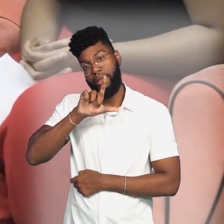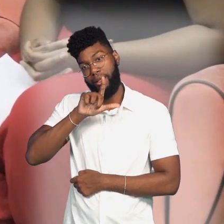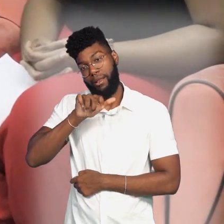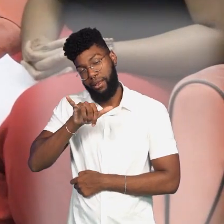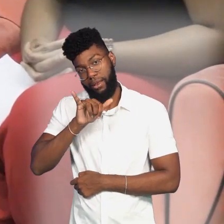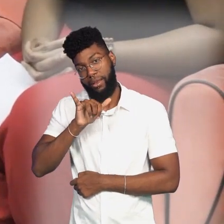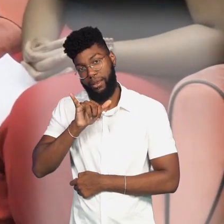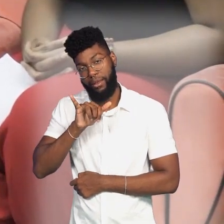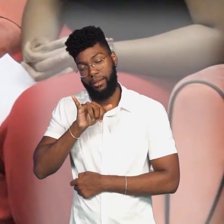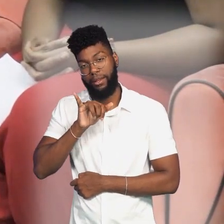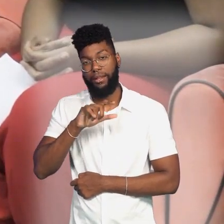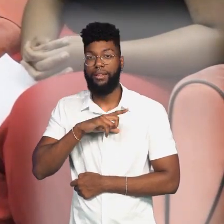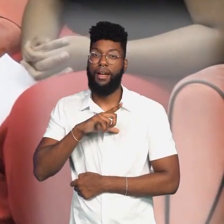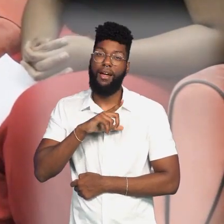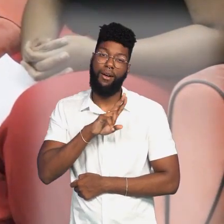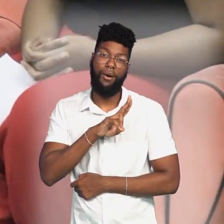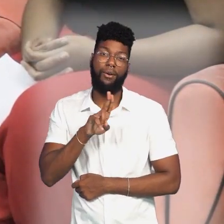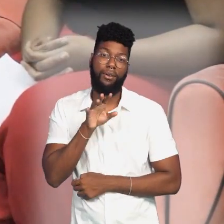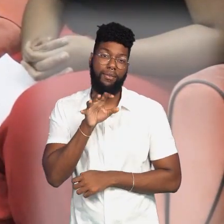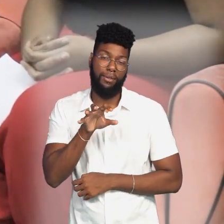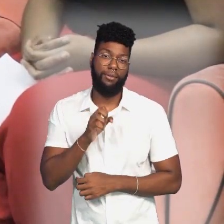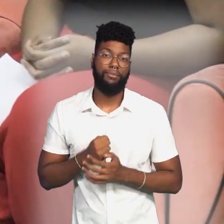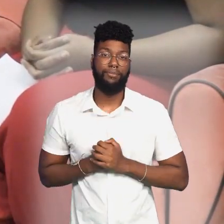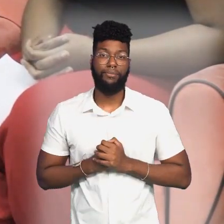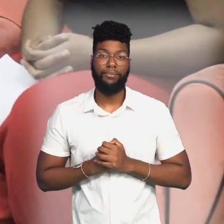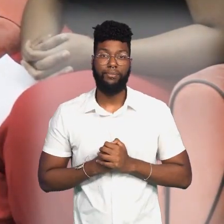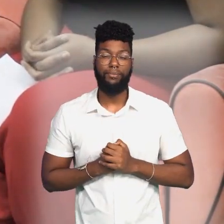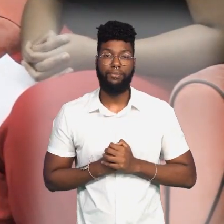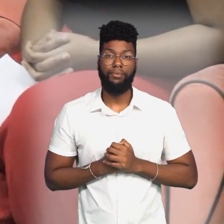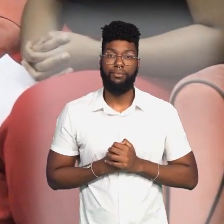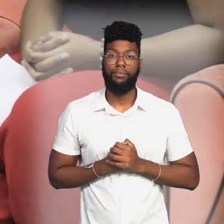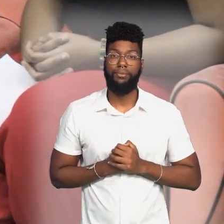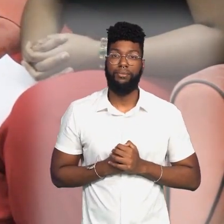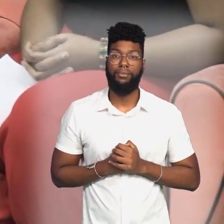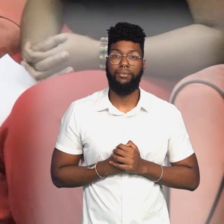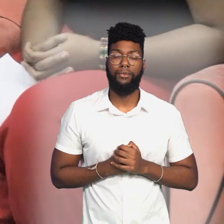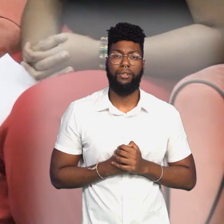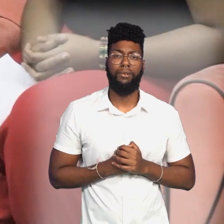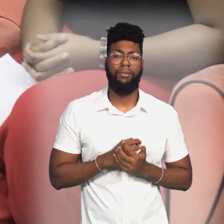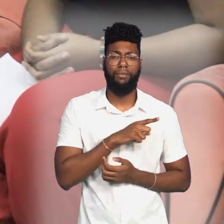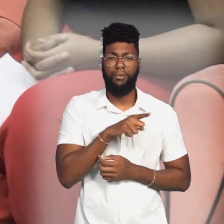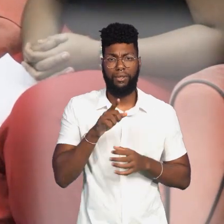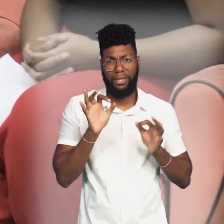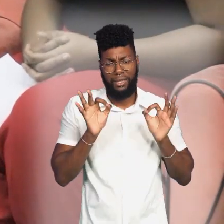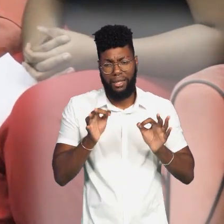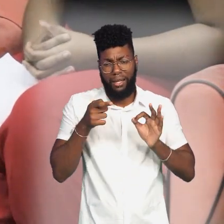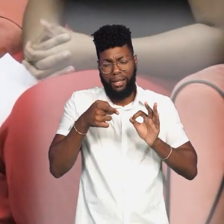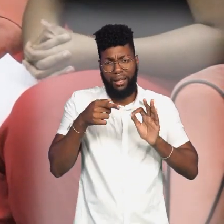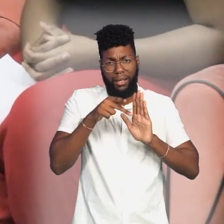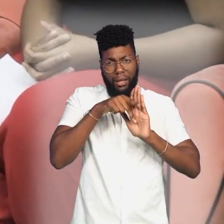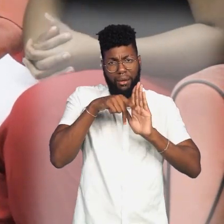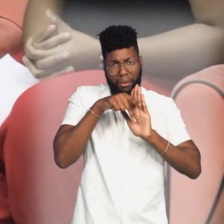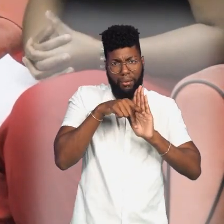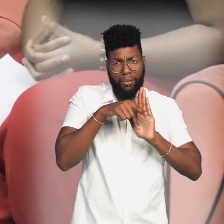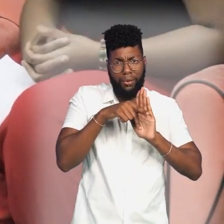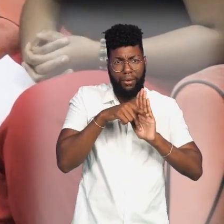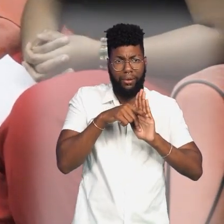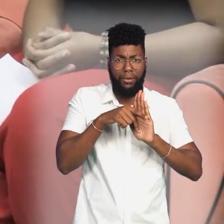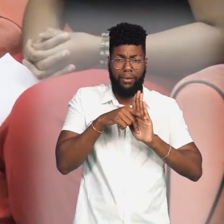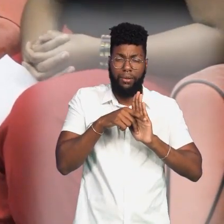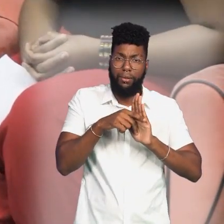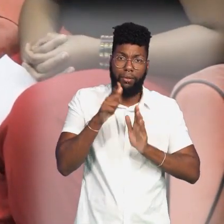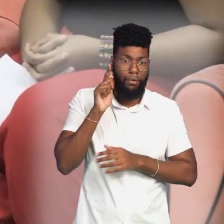apelida ele de Gabriel. Coincidência. E quando ter certeza que esse projeto, se Deus quiser, vai